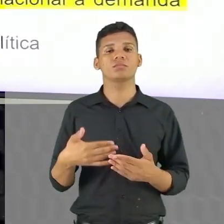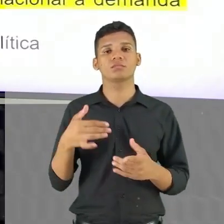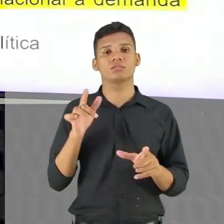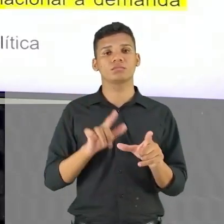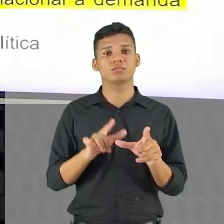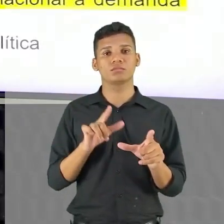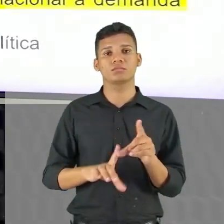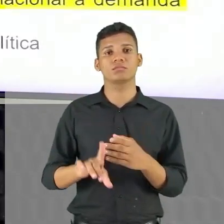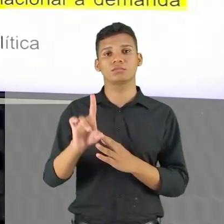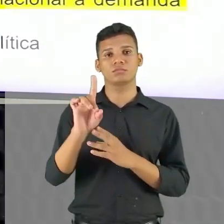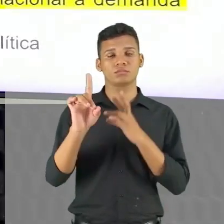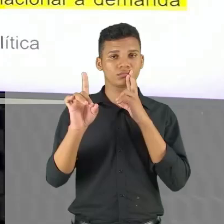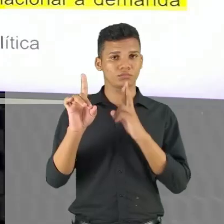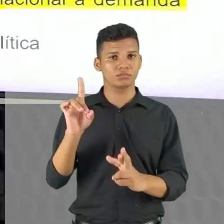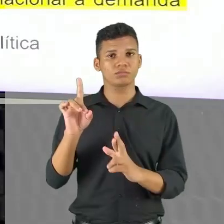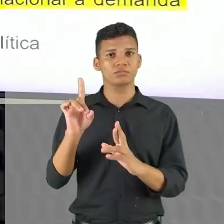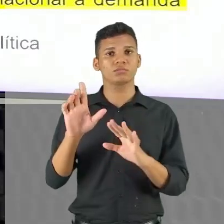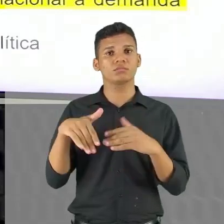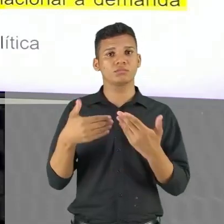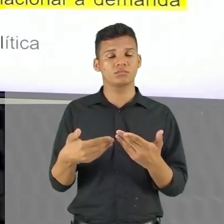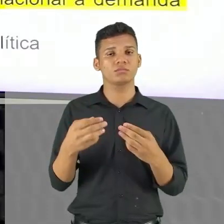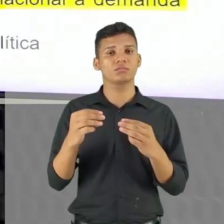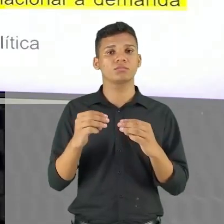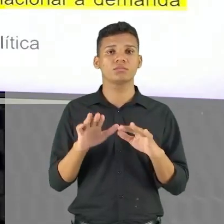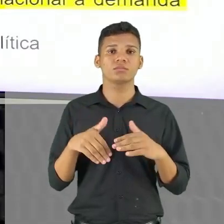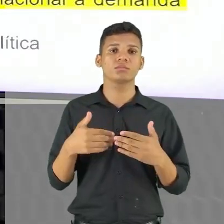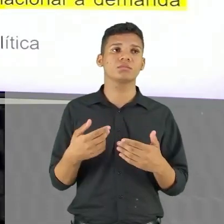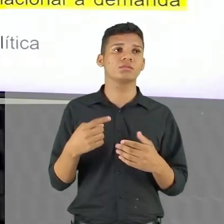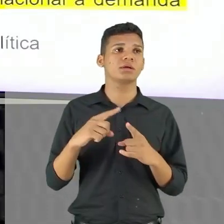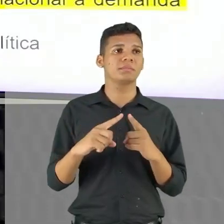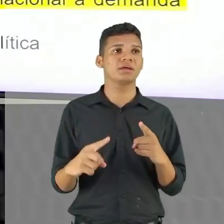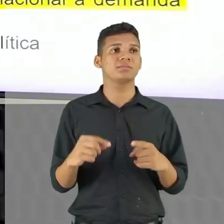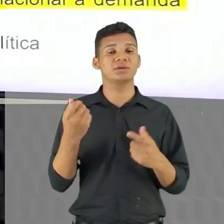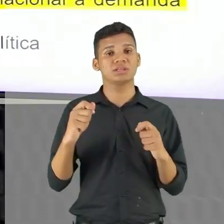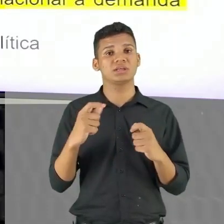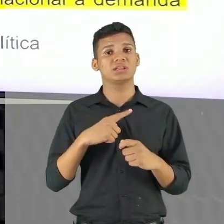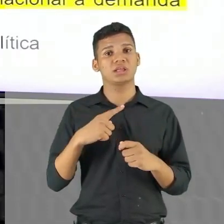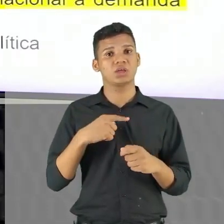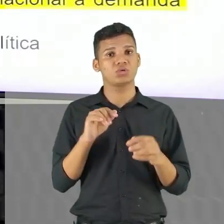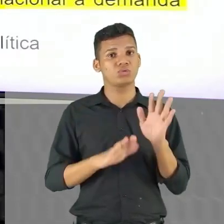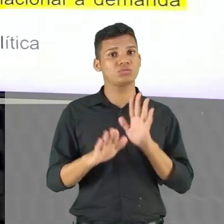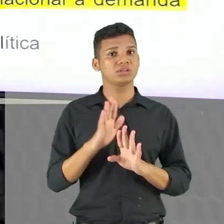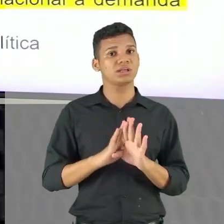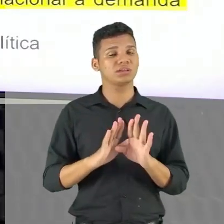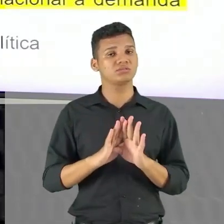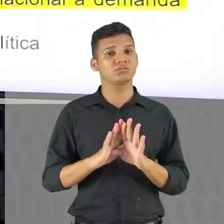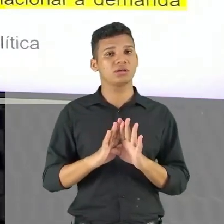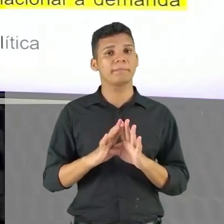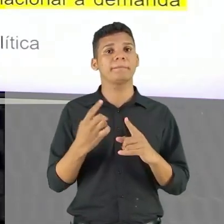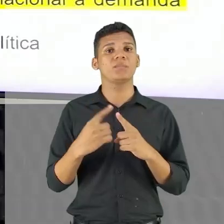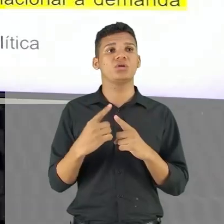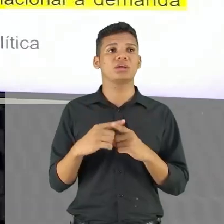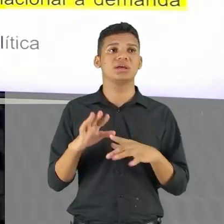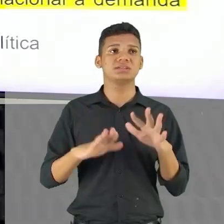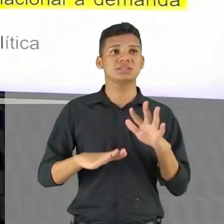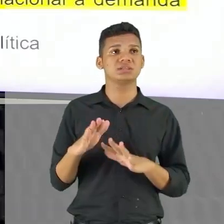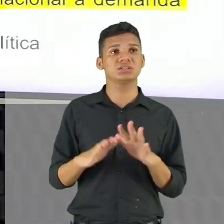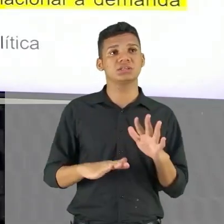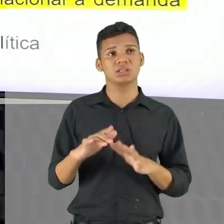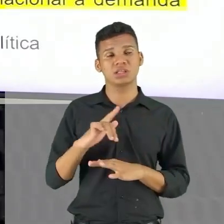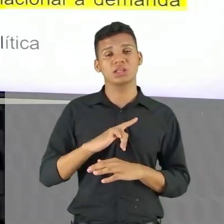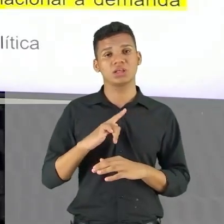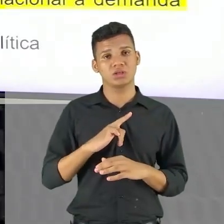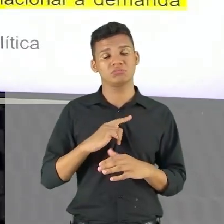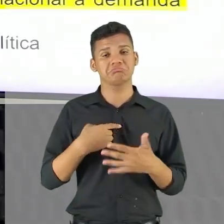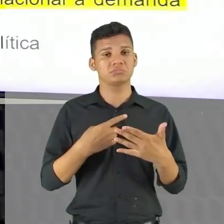a letra D responde a questão, ok? Sem, ó, cuidado para não extrapolar. Aqui podem ter